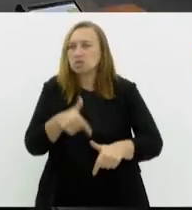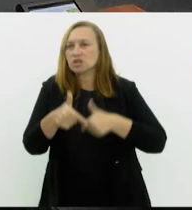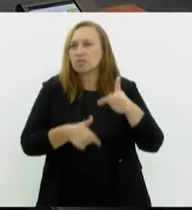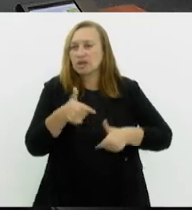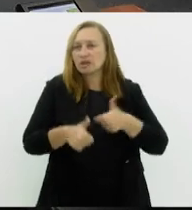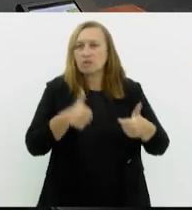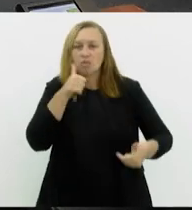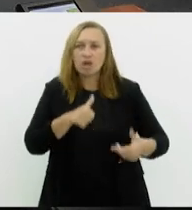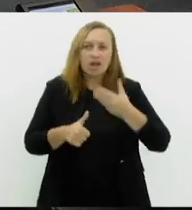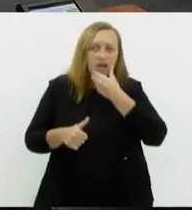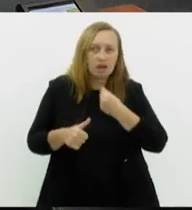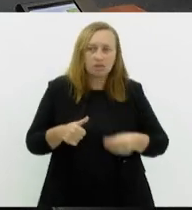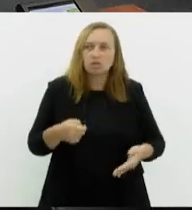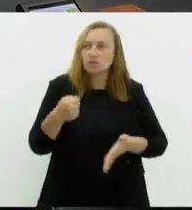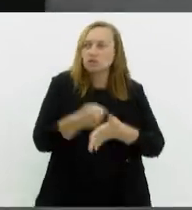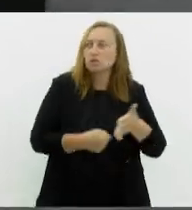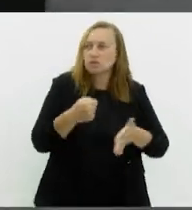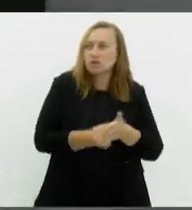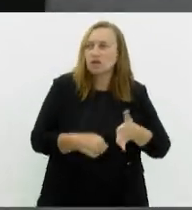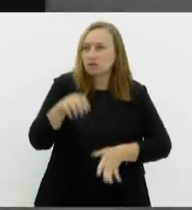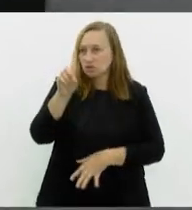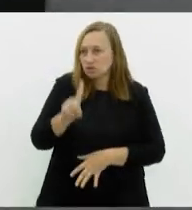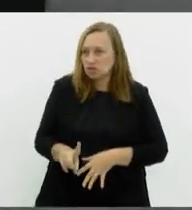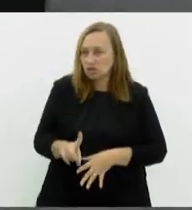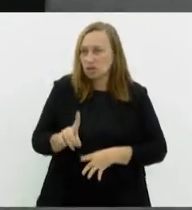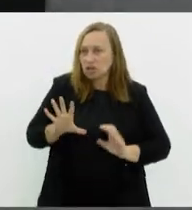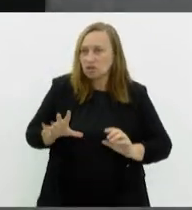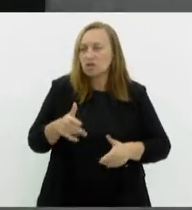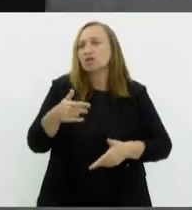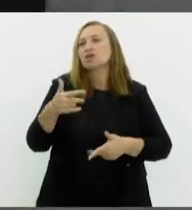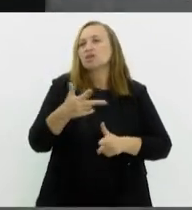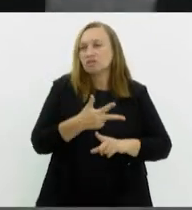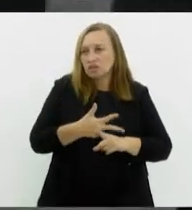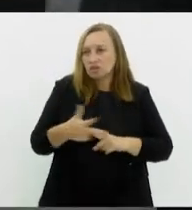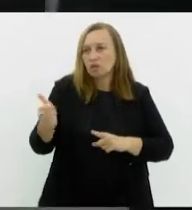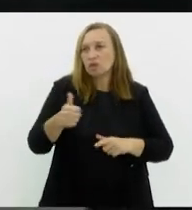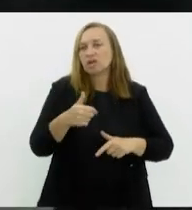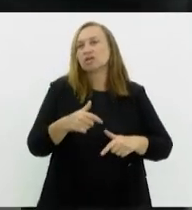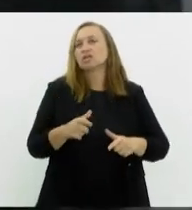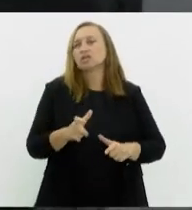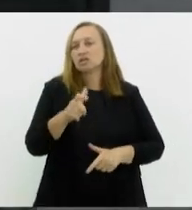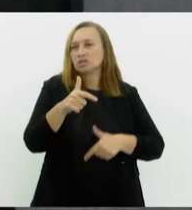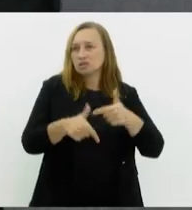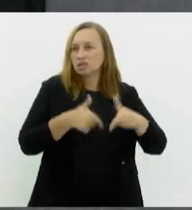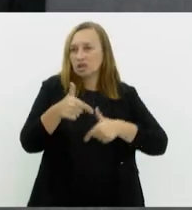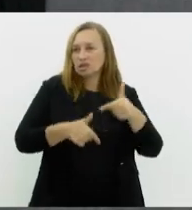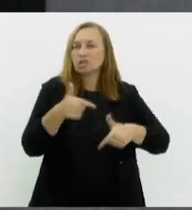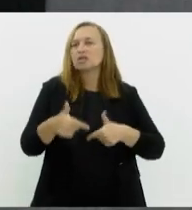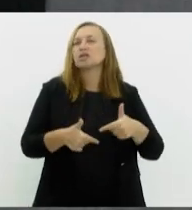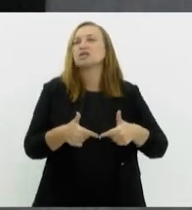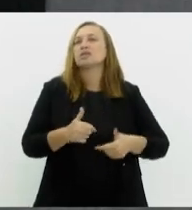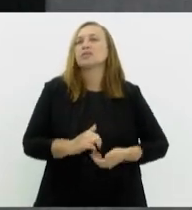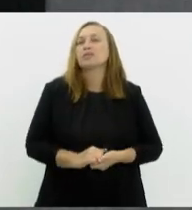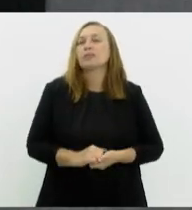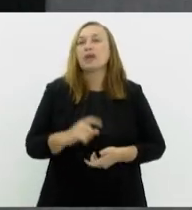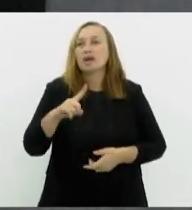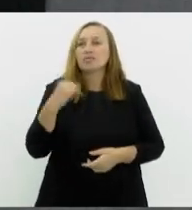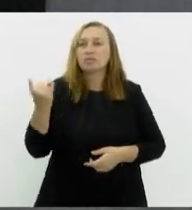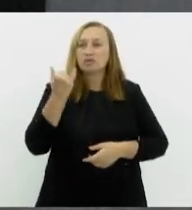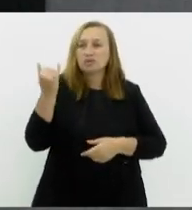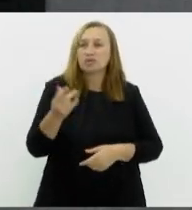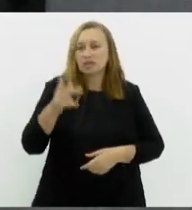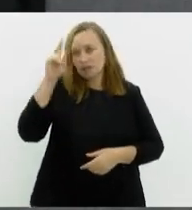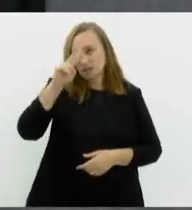trabalhadoras para a reivindicação de conquistas trabalhistas tão centrais e fundamentais, é importante